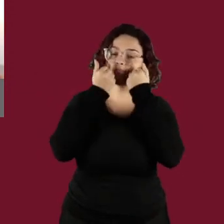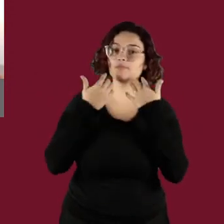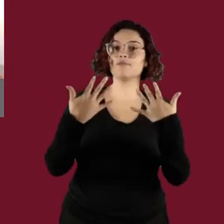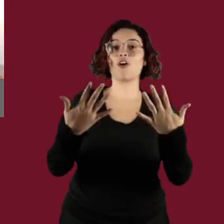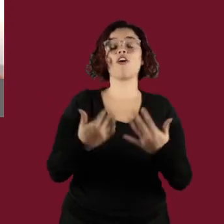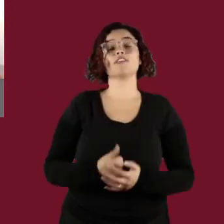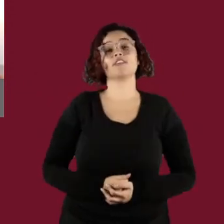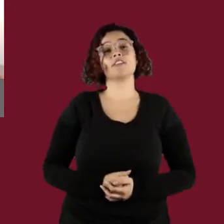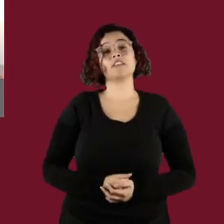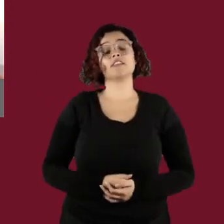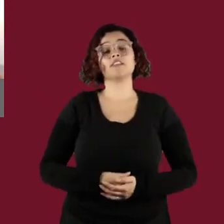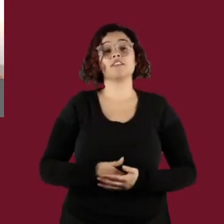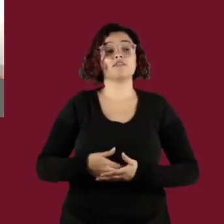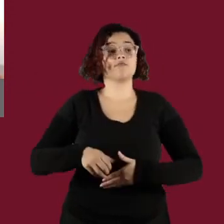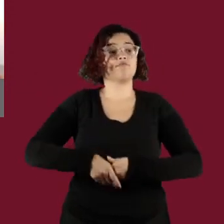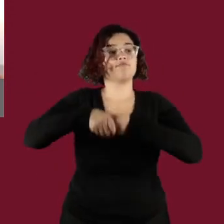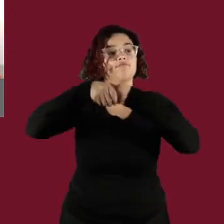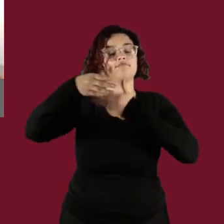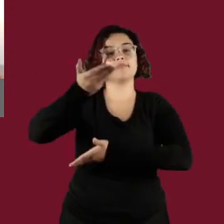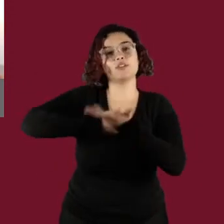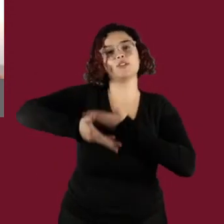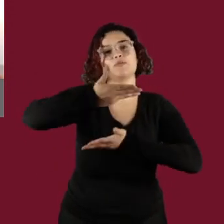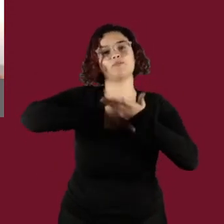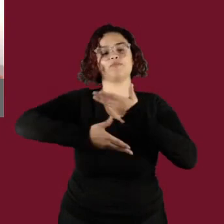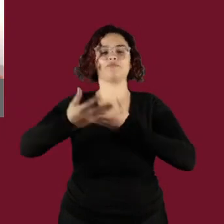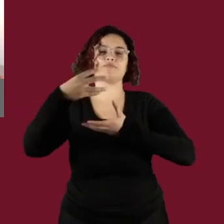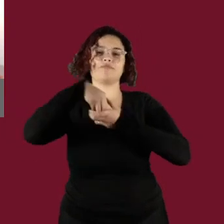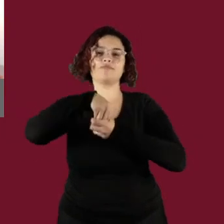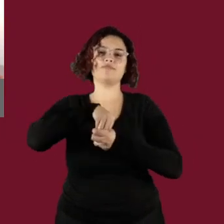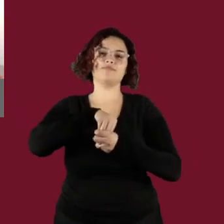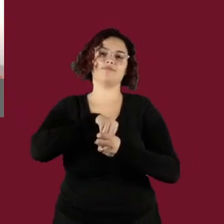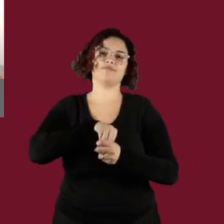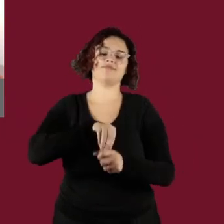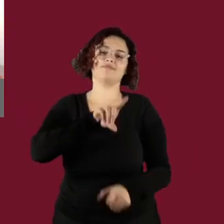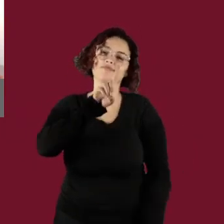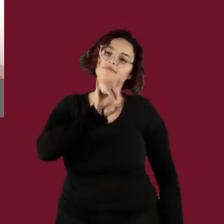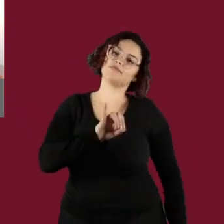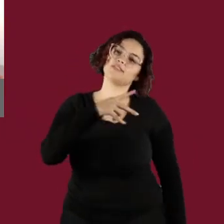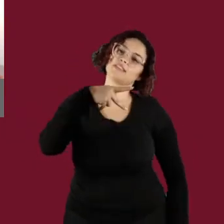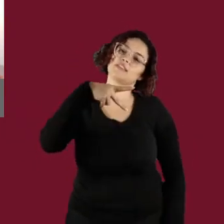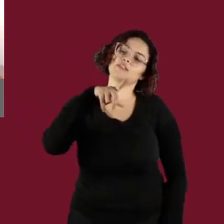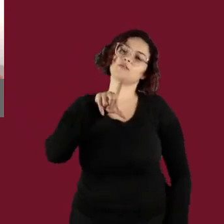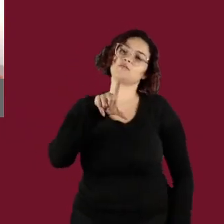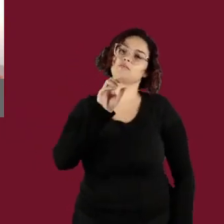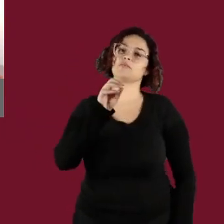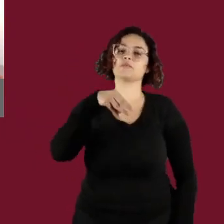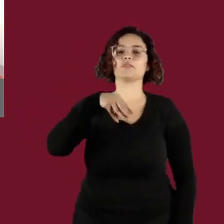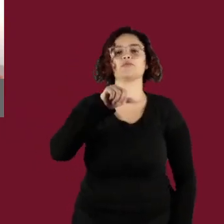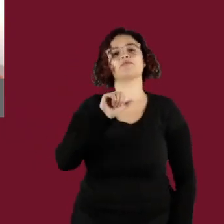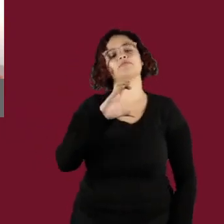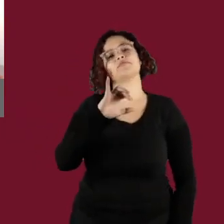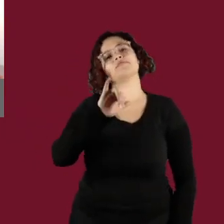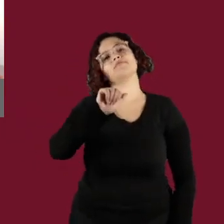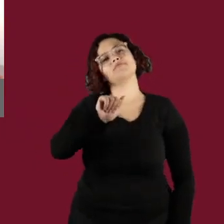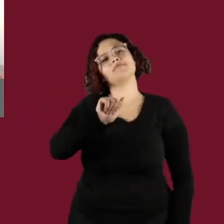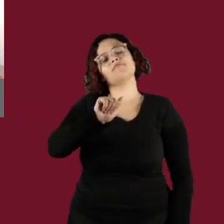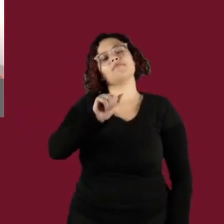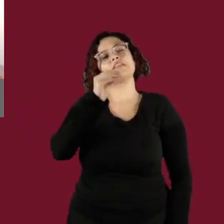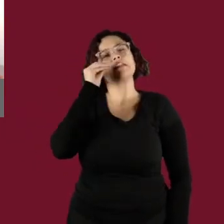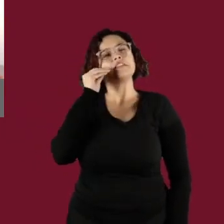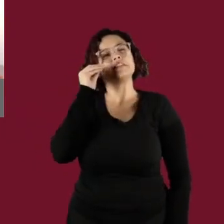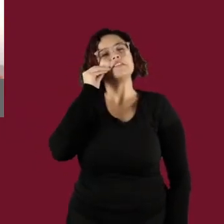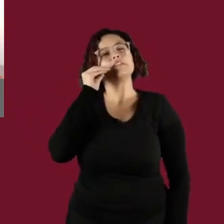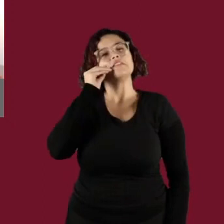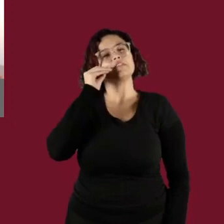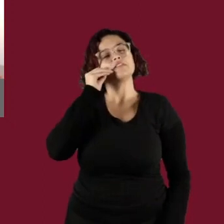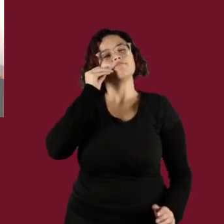é a diplomacia e tudo que ela envolve, essa tentativa frequente e da qual